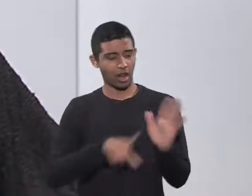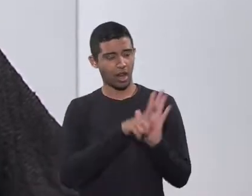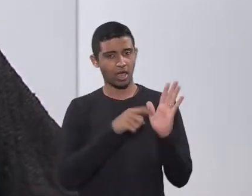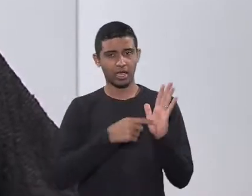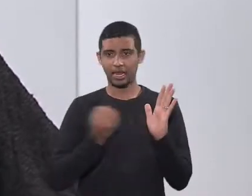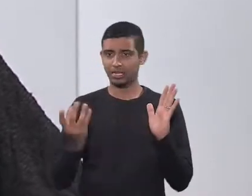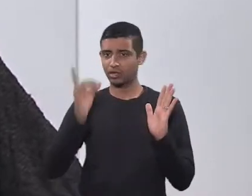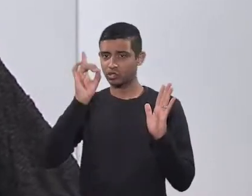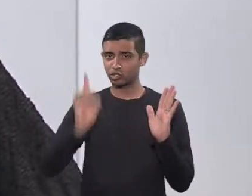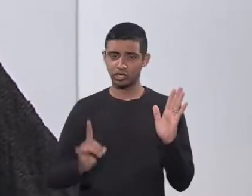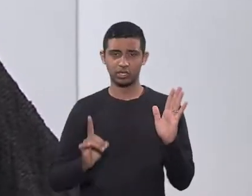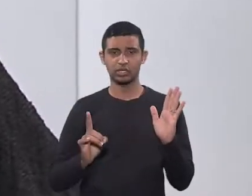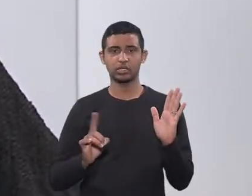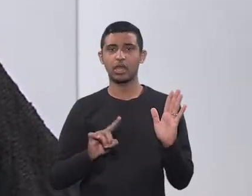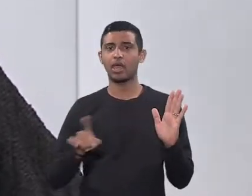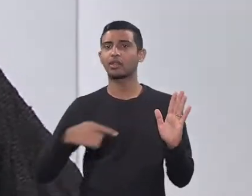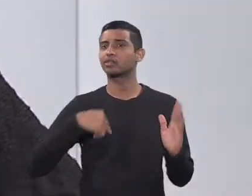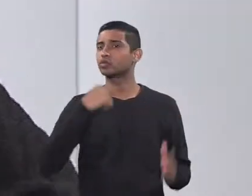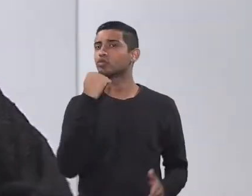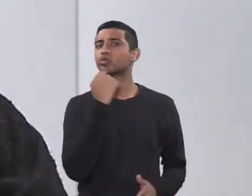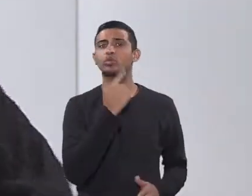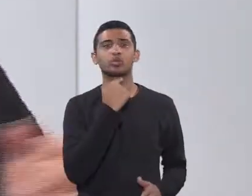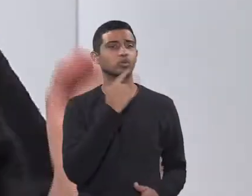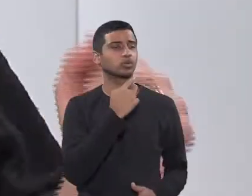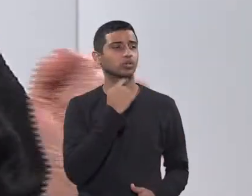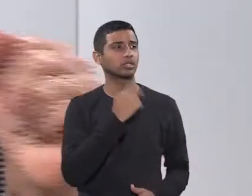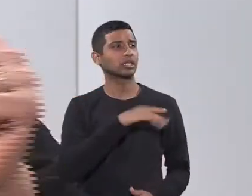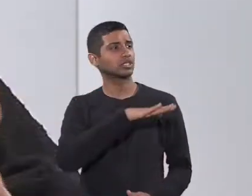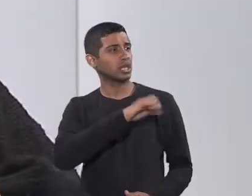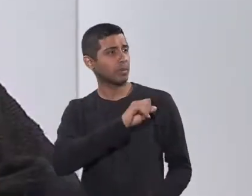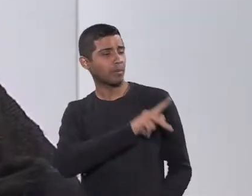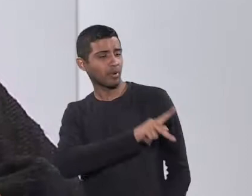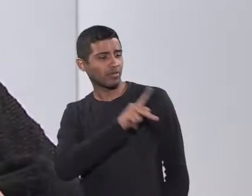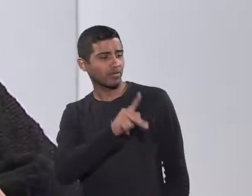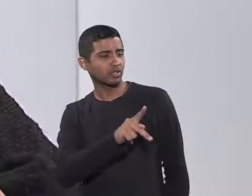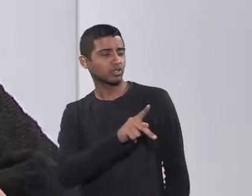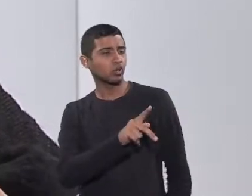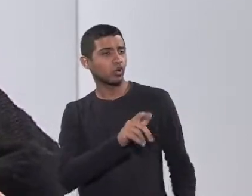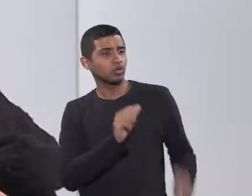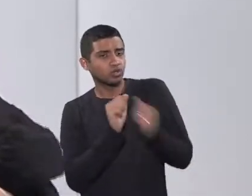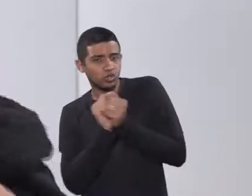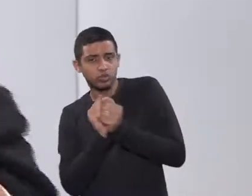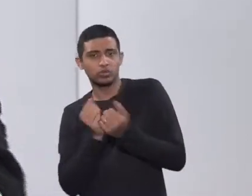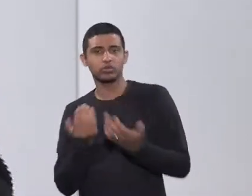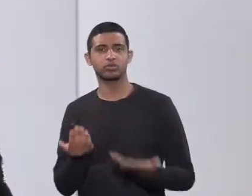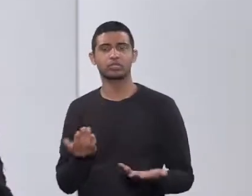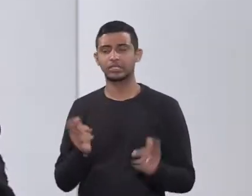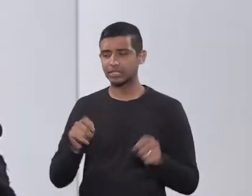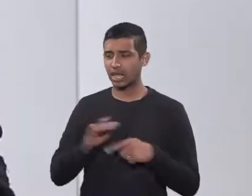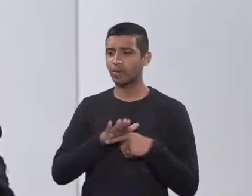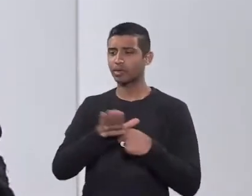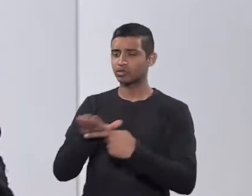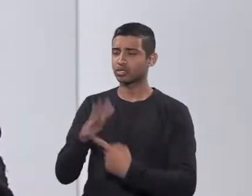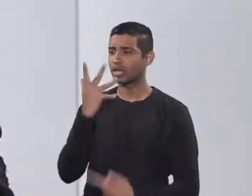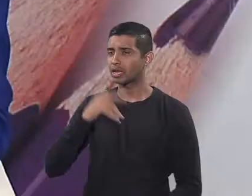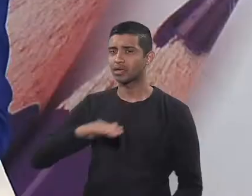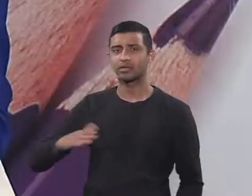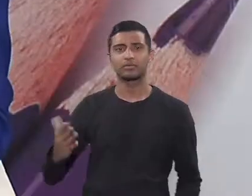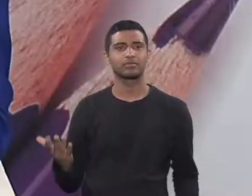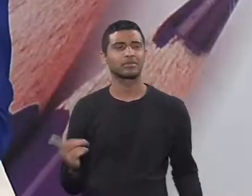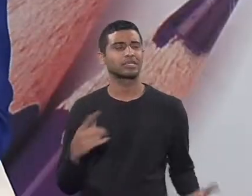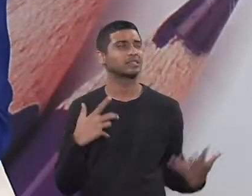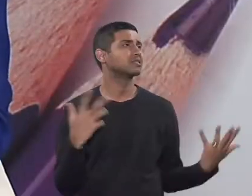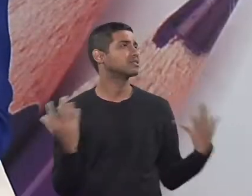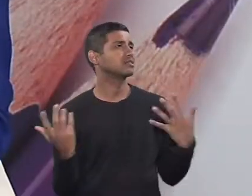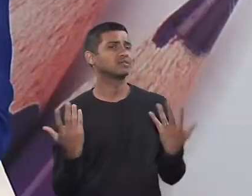pelo direito legal, elas não conseguem. O professor auxiliar, o professor que poderia... ajudar essas crianças. Por isso que a gente fala que